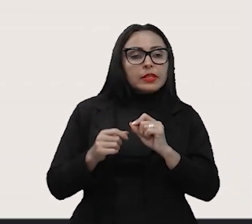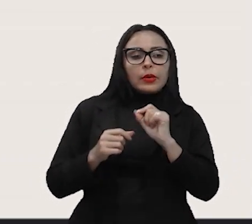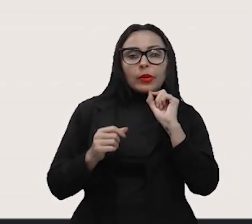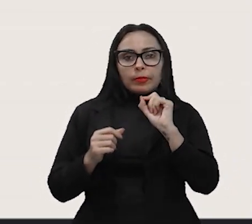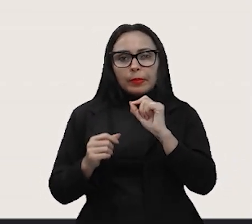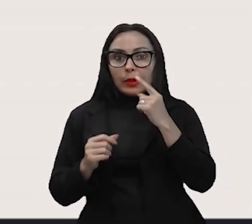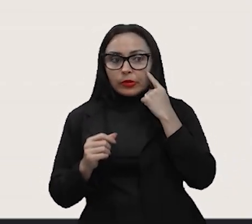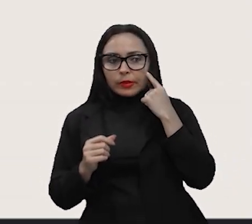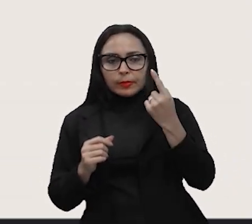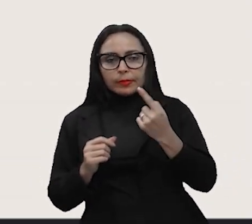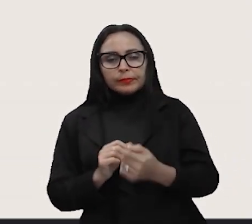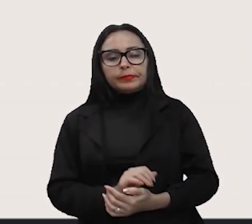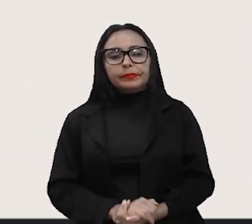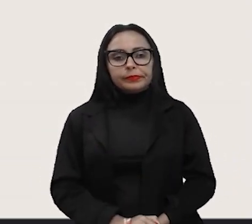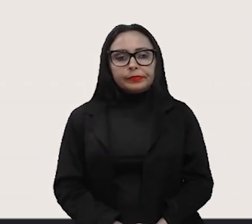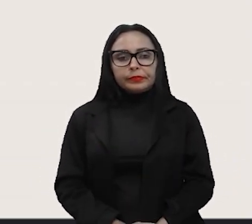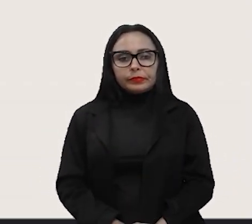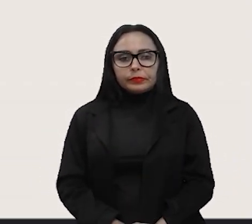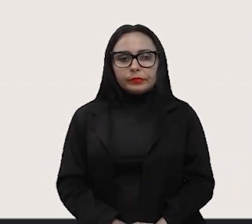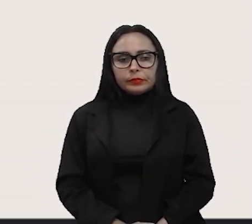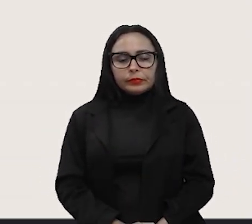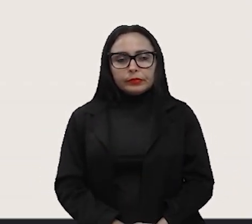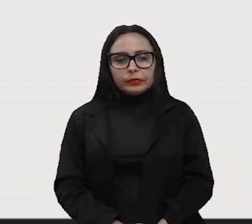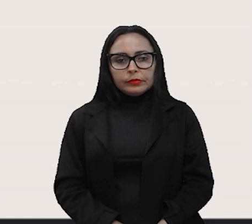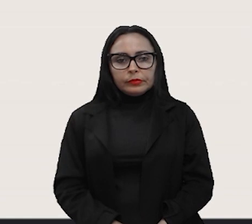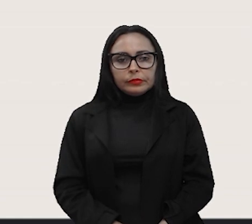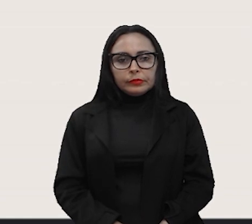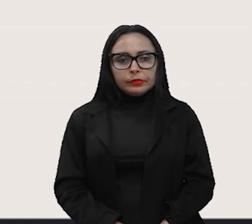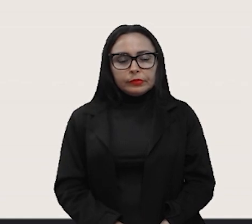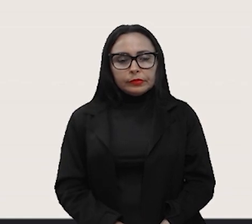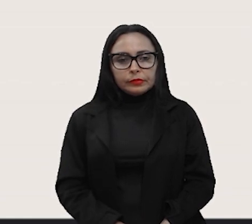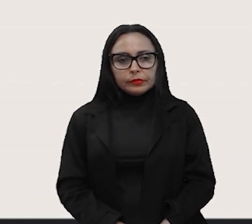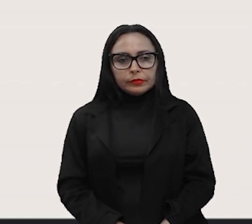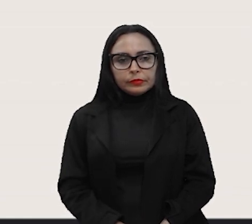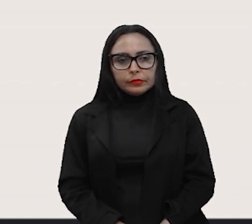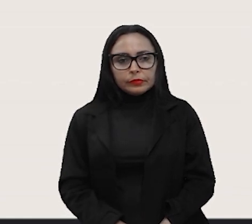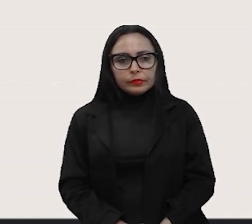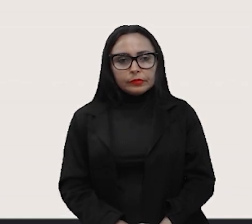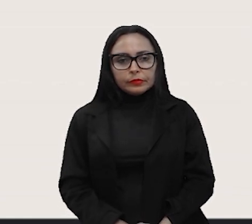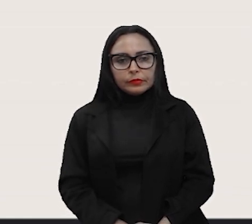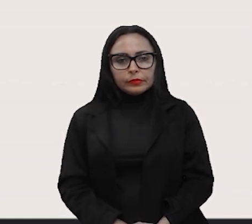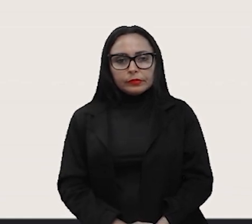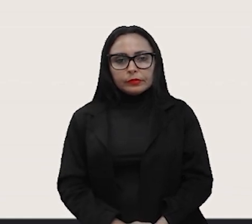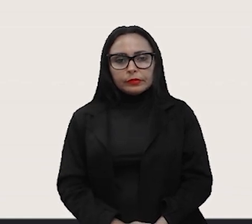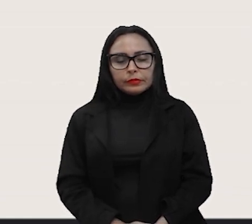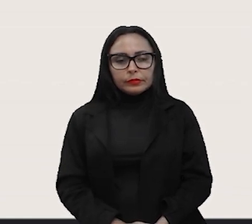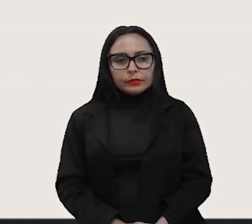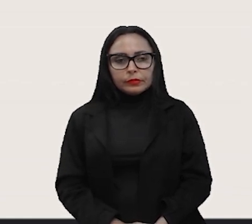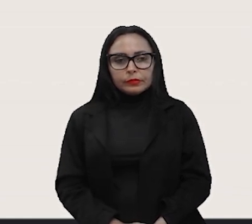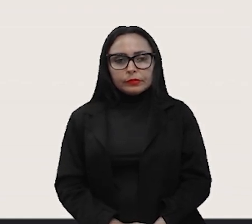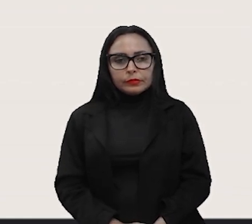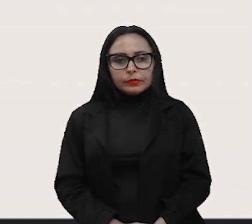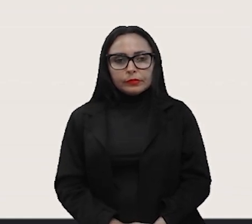atenção. Vê qual é o esquema para tu não errar isso sem prova nenhuma. Ele vai botar assim a célula,